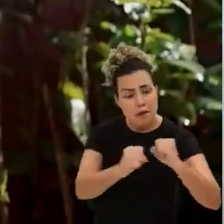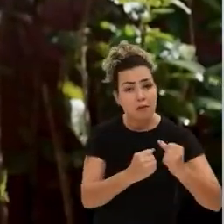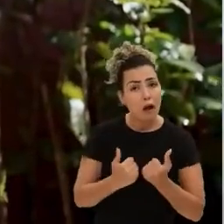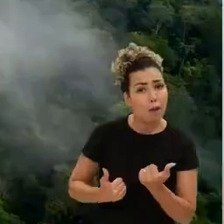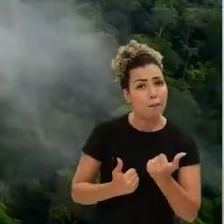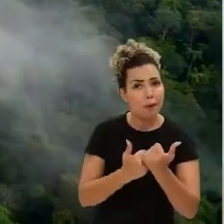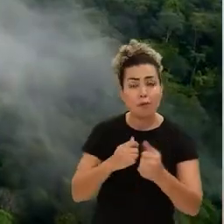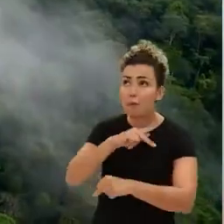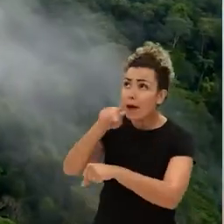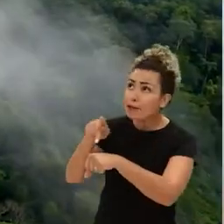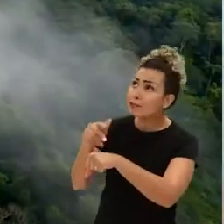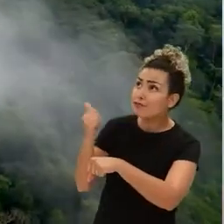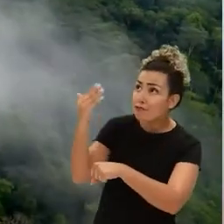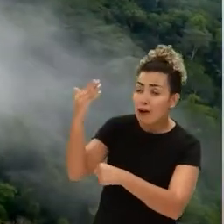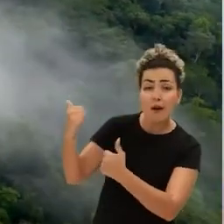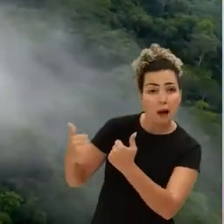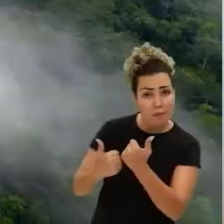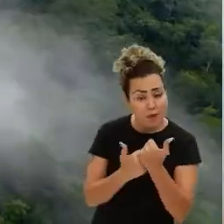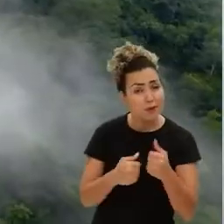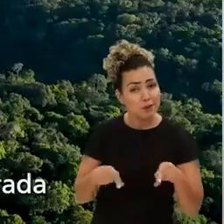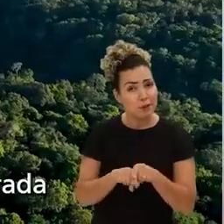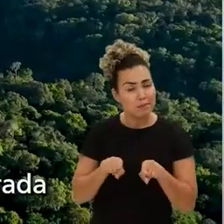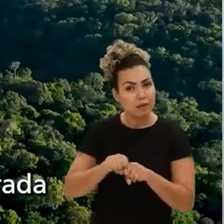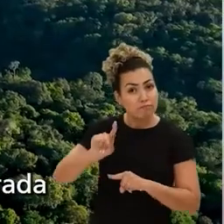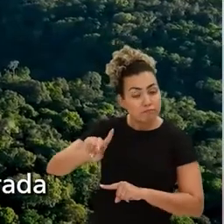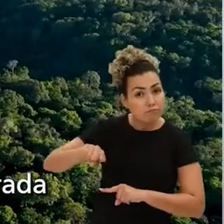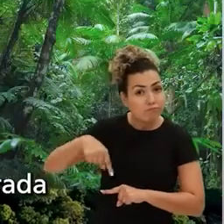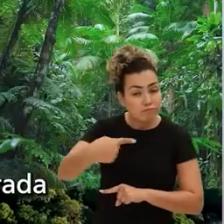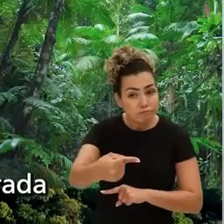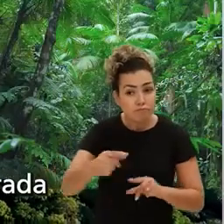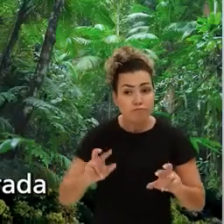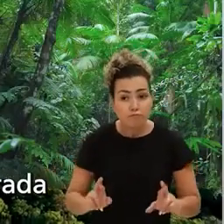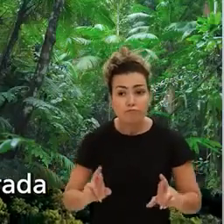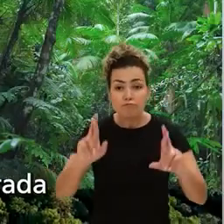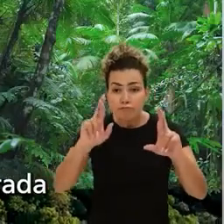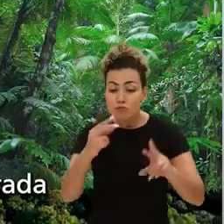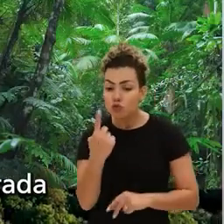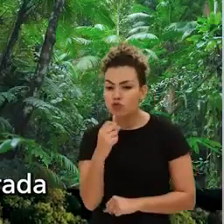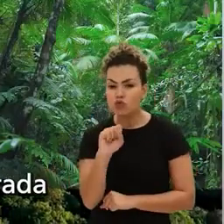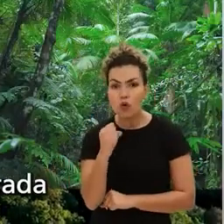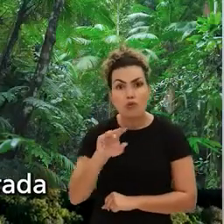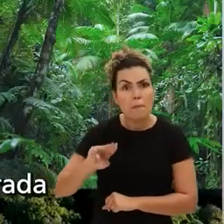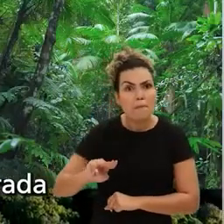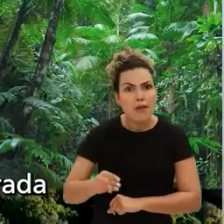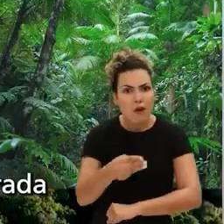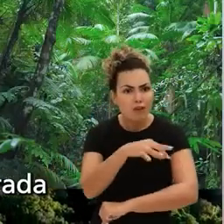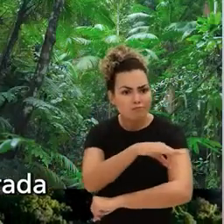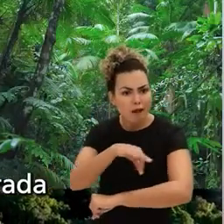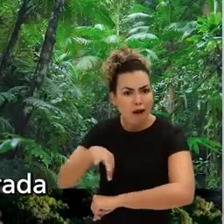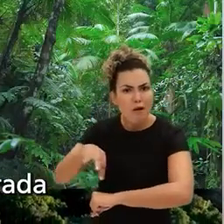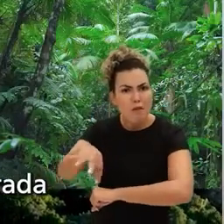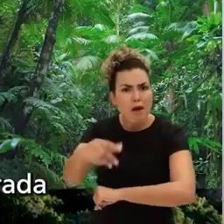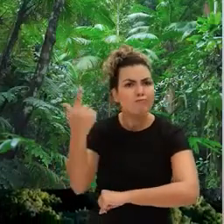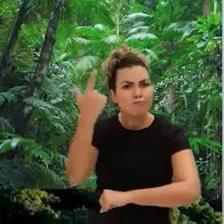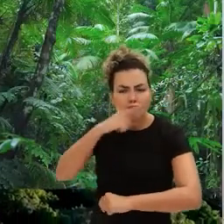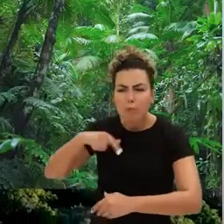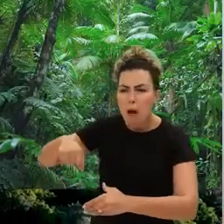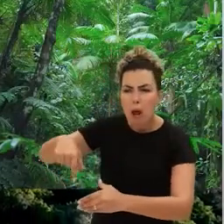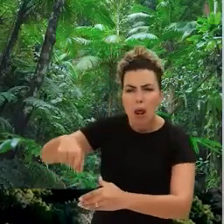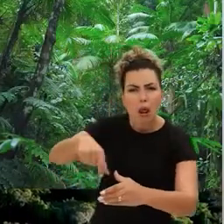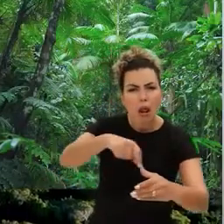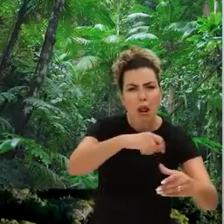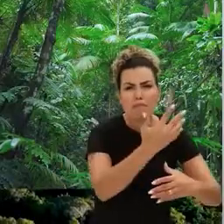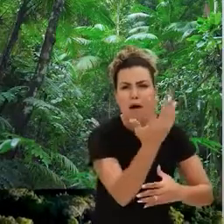internacionais. Na segunda fase, queremos entregar ao planeta mais 18 milhões de hectares de floresta restaurada